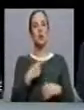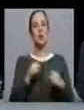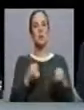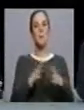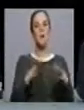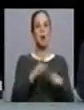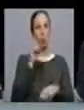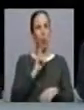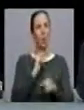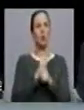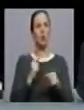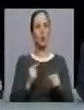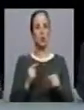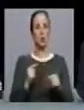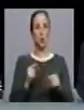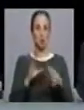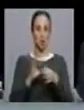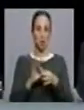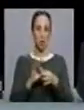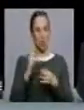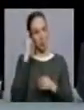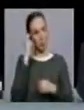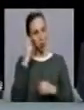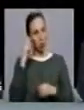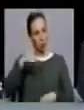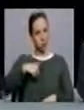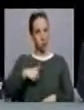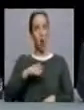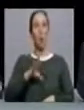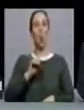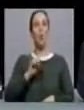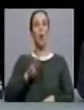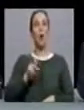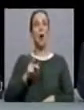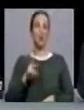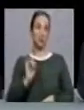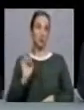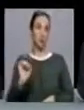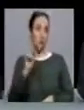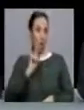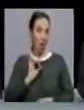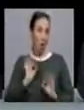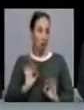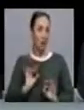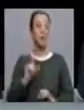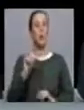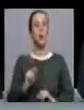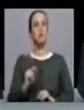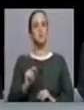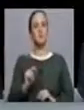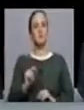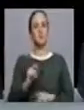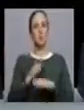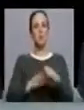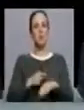alma questão biológica sem dúvida uma questão hormonal - há também principalmente na metade do